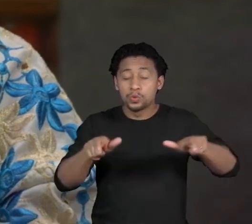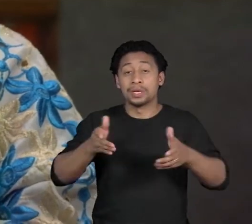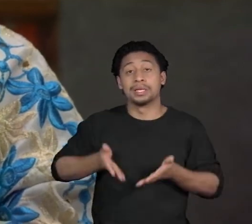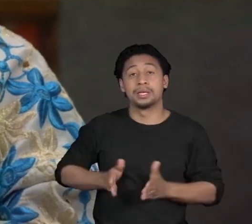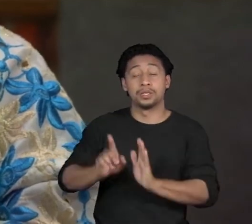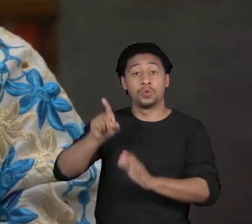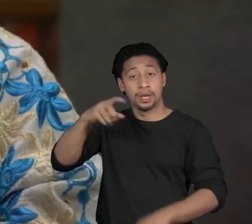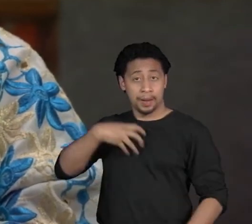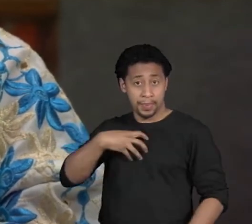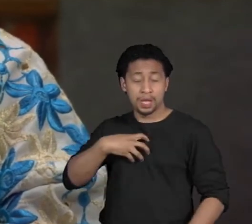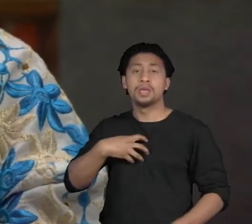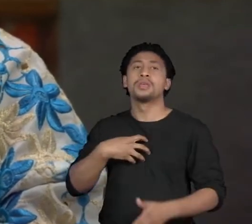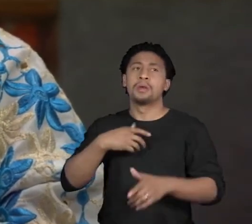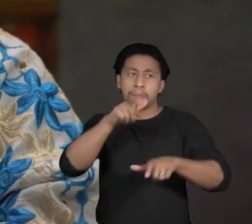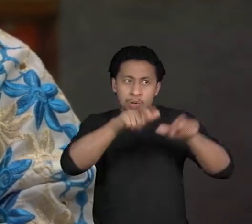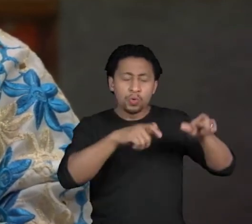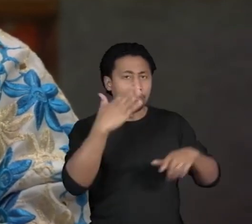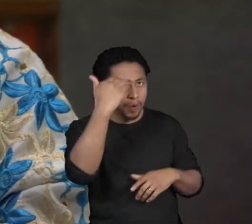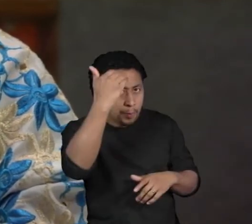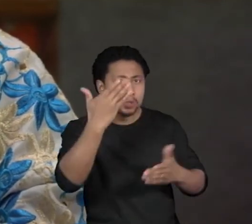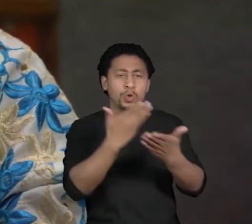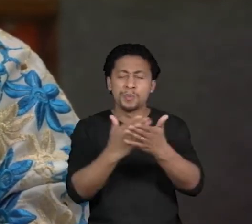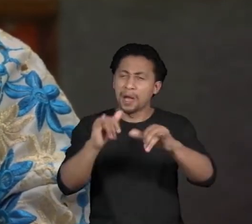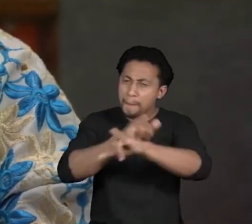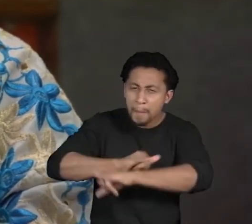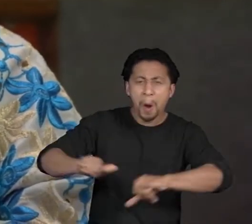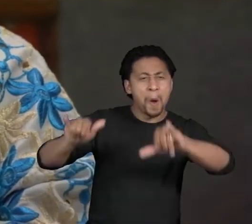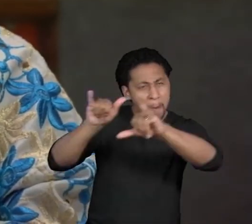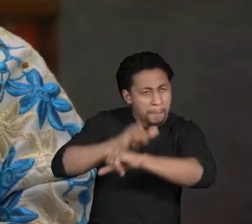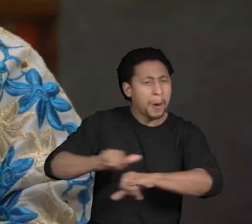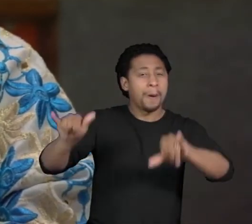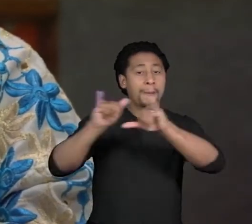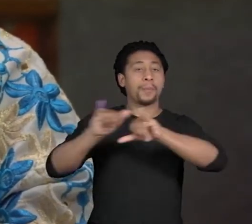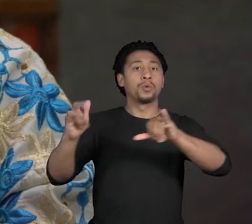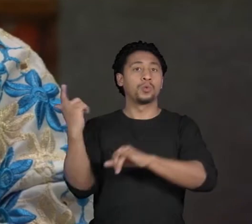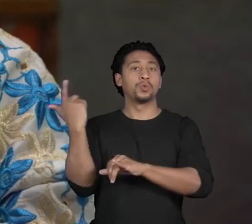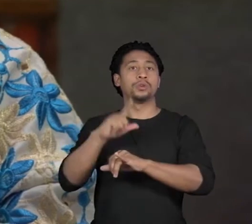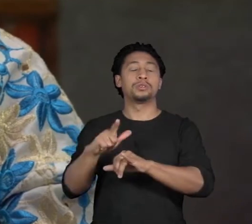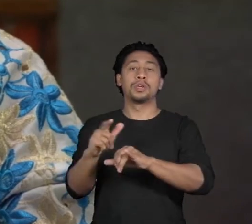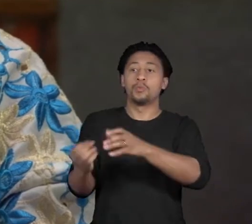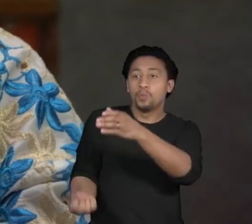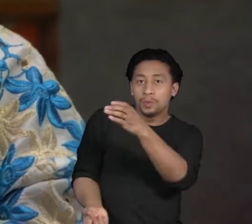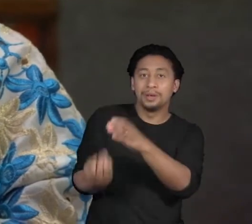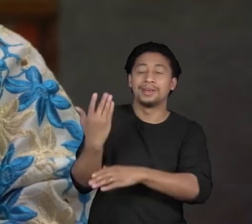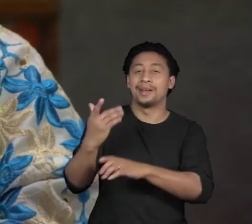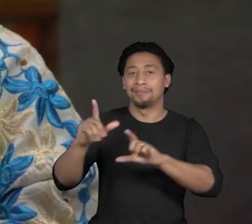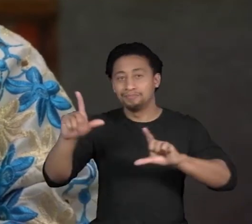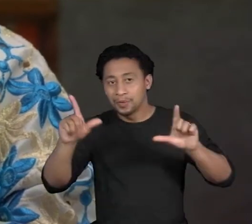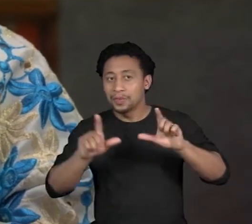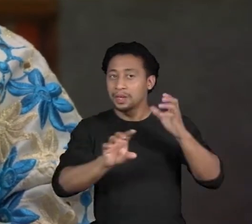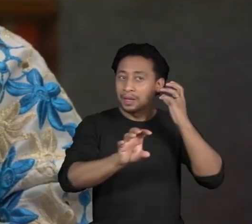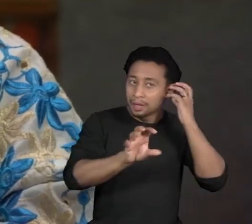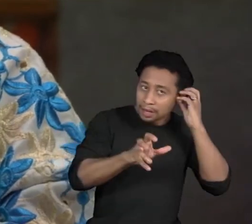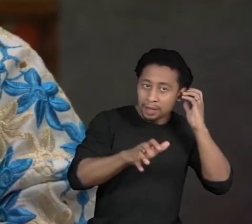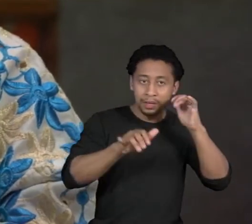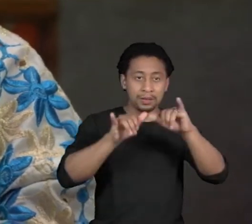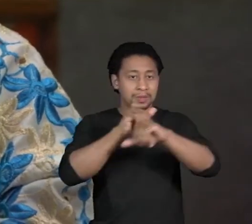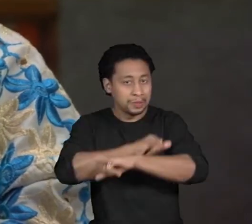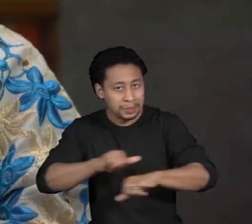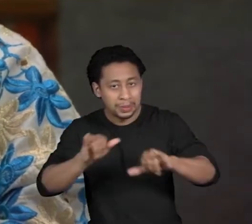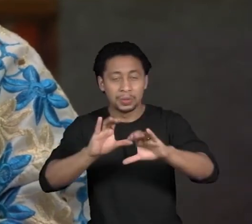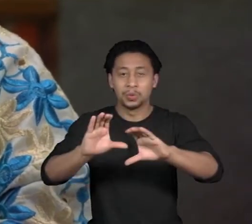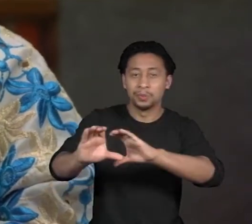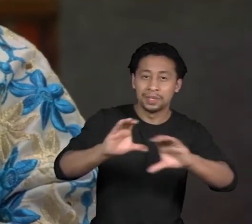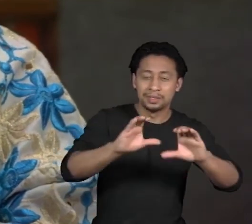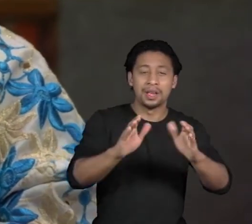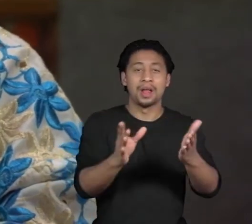conhecida efetivamente, precisou de muita gente, como Mãe Menininha, pessoas da Bahia,